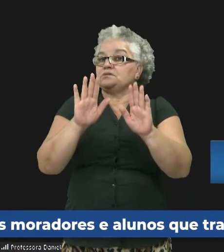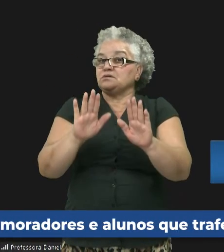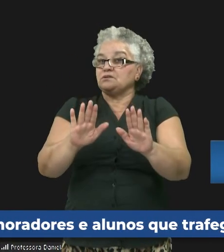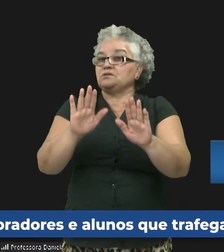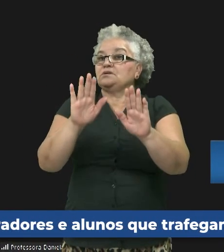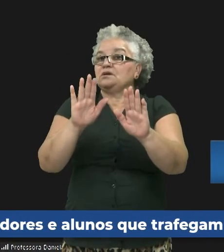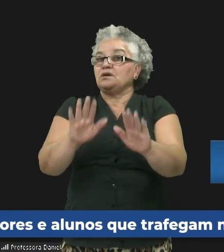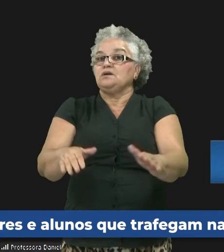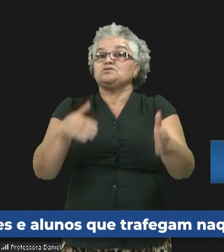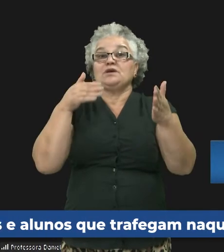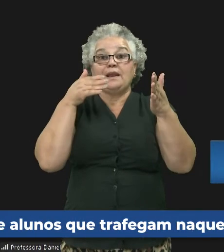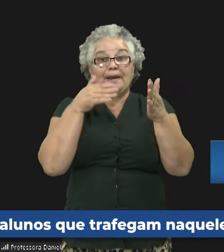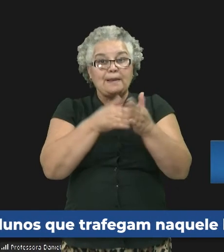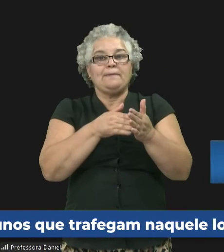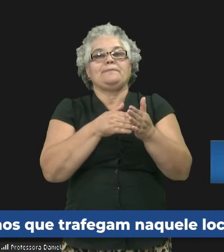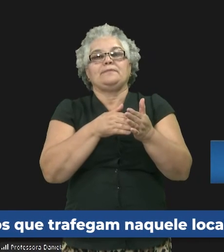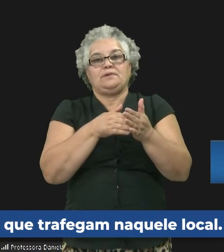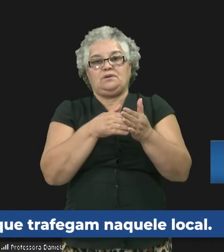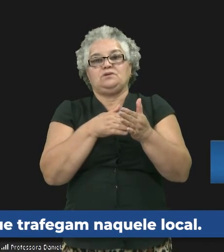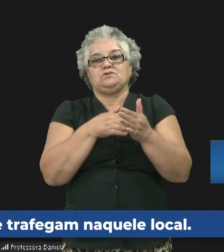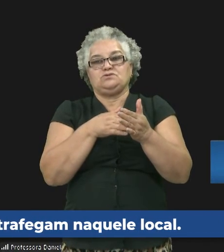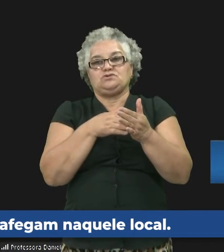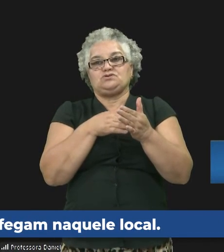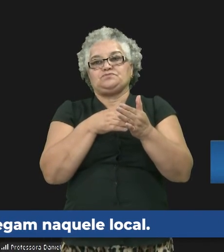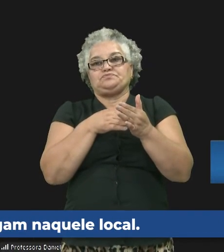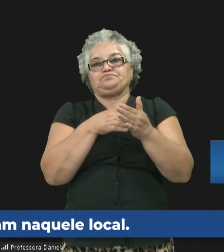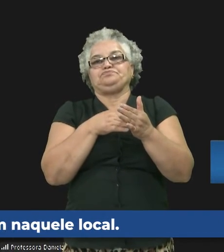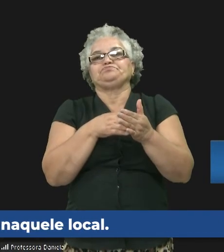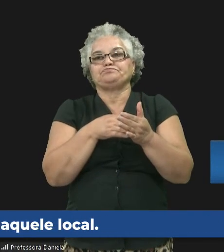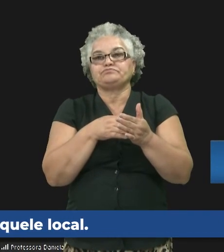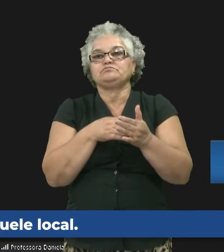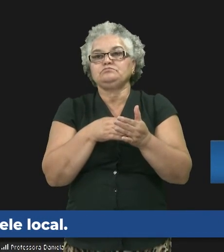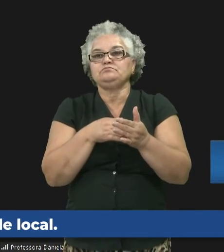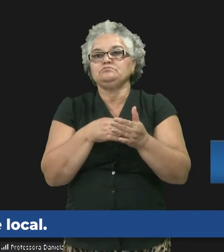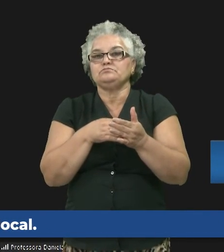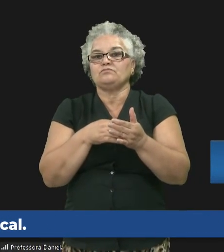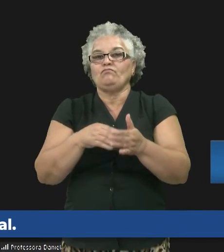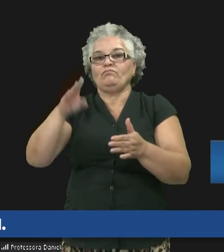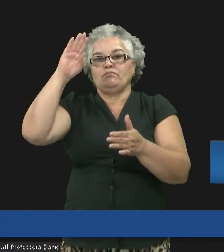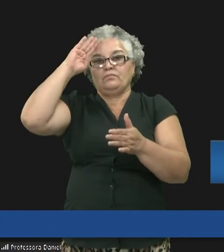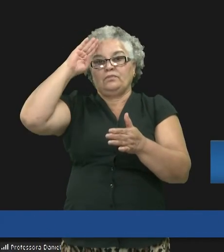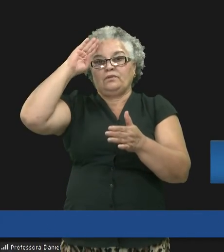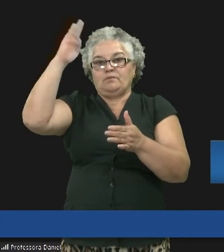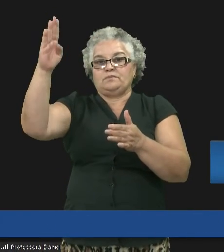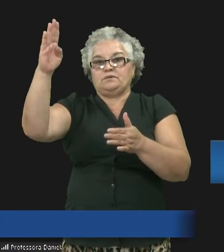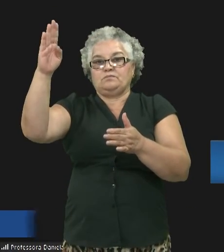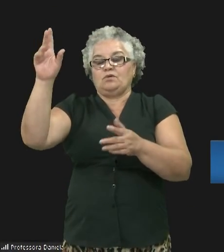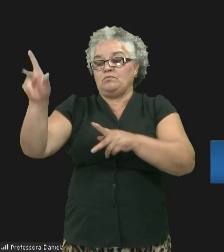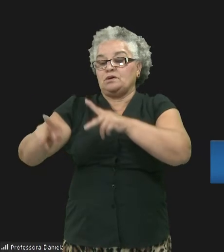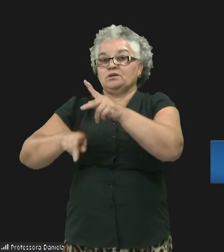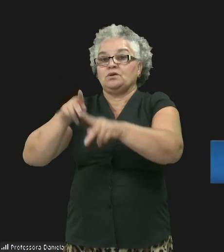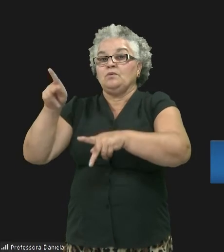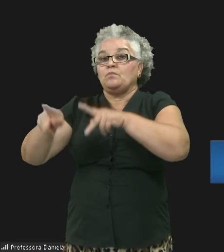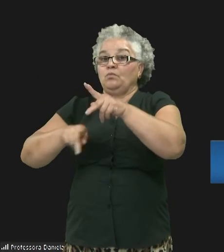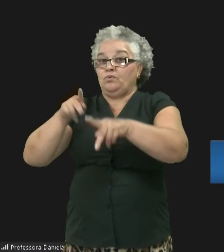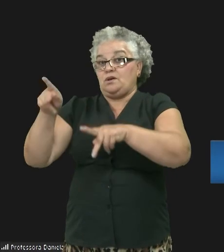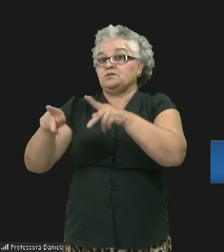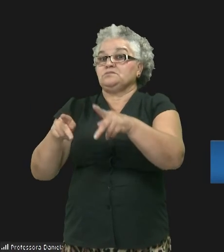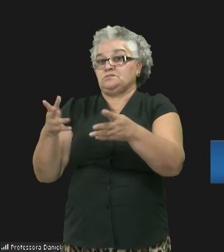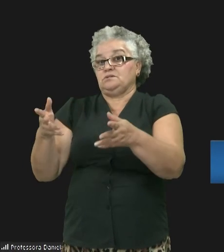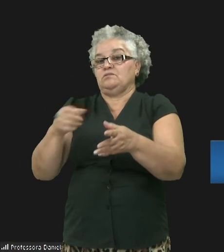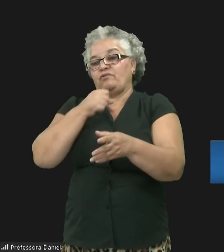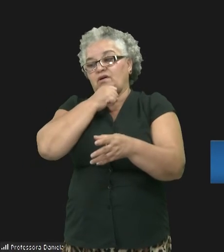velocidade que está dentro dos seus limites, até para não colocar principalmente a nossa população em risco. E claro,